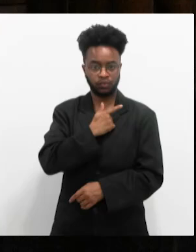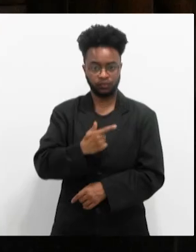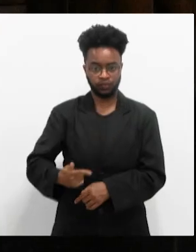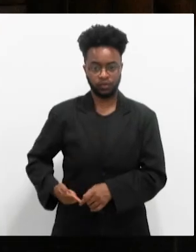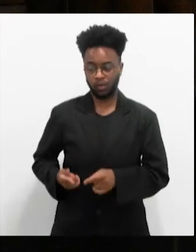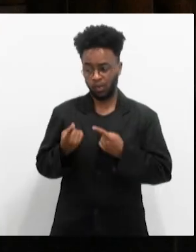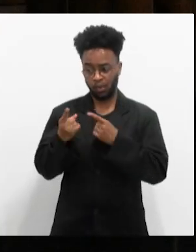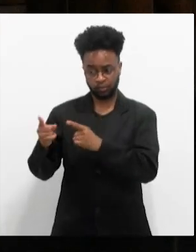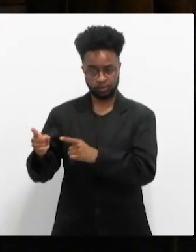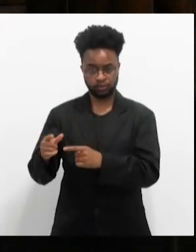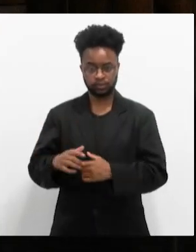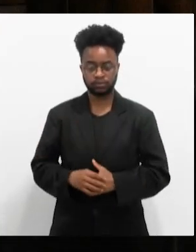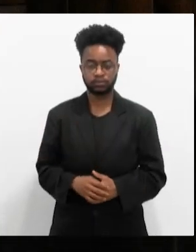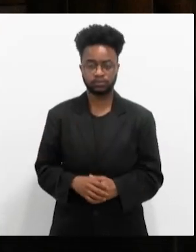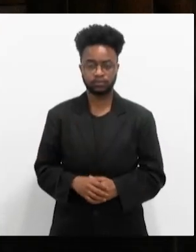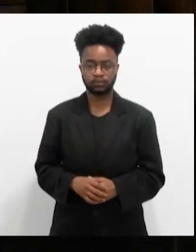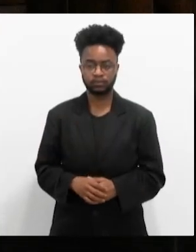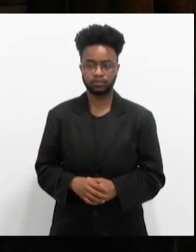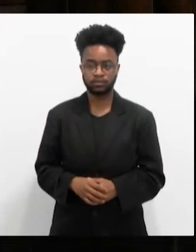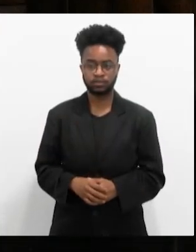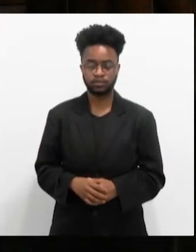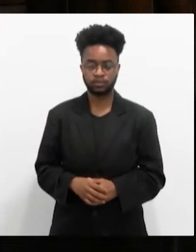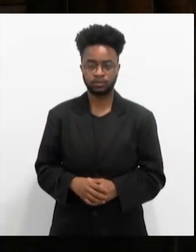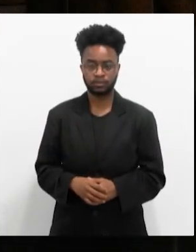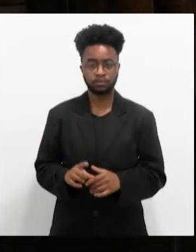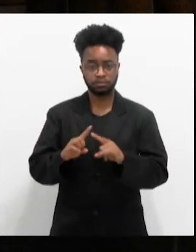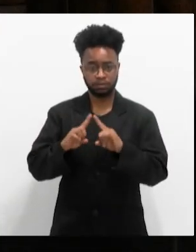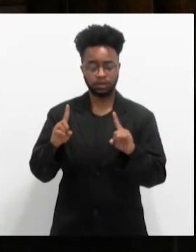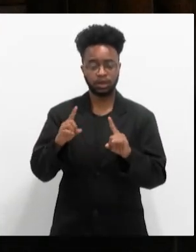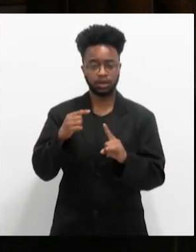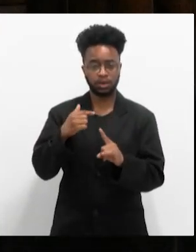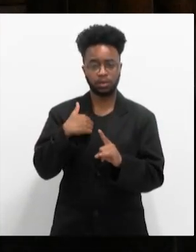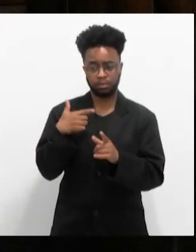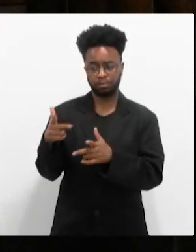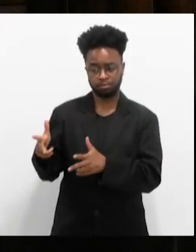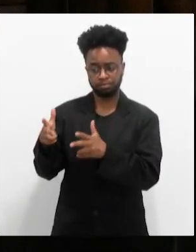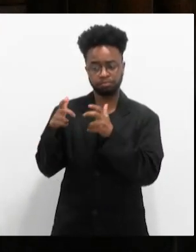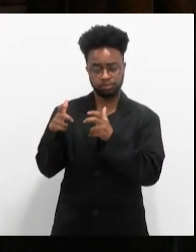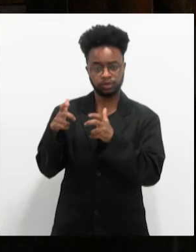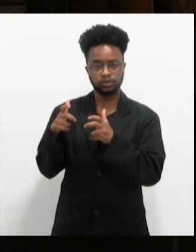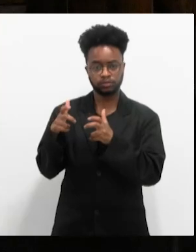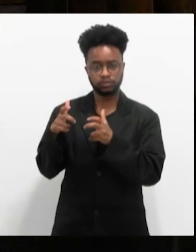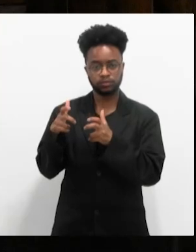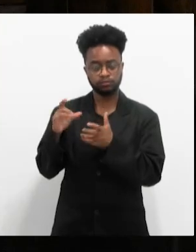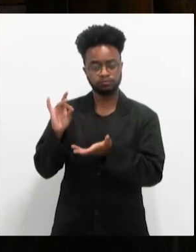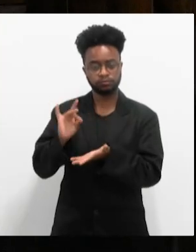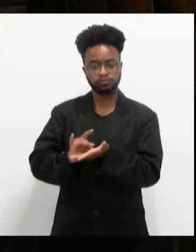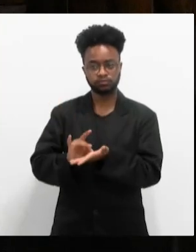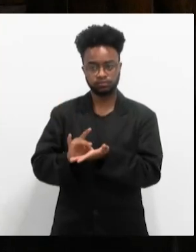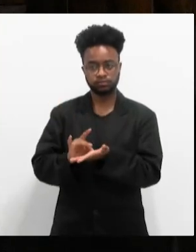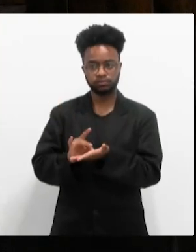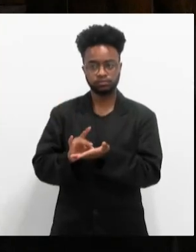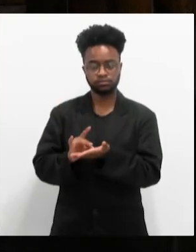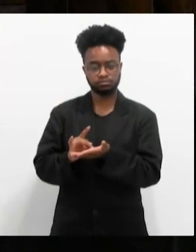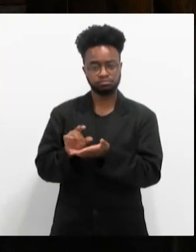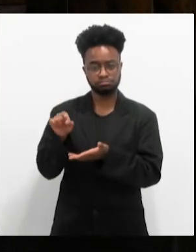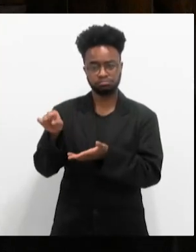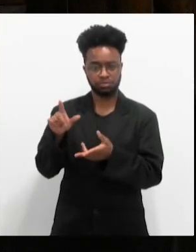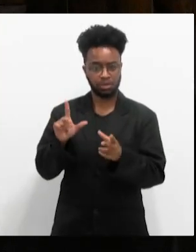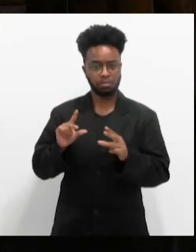contra ele. Mas reconheço profundamente o